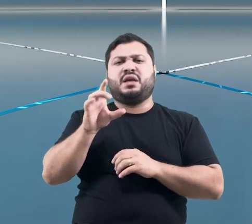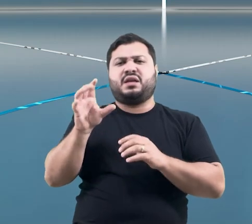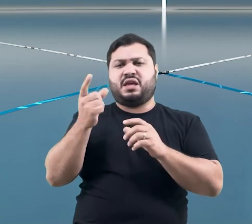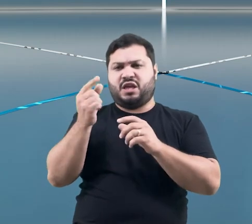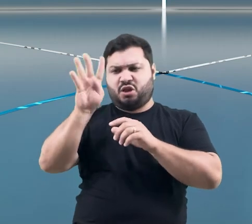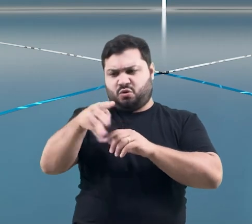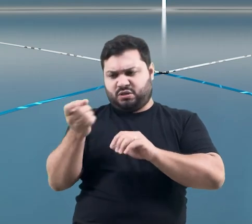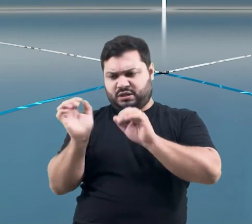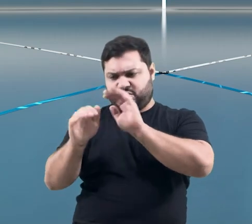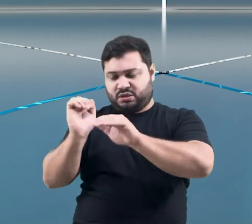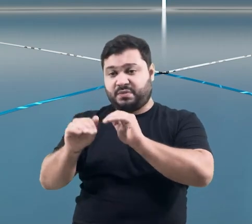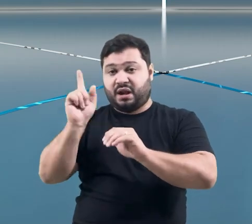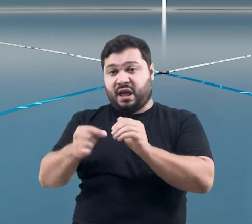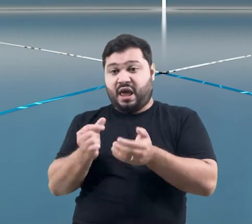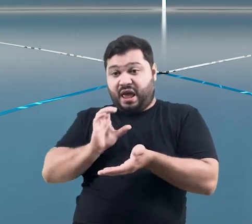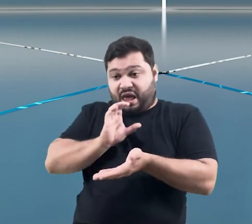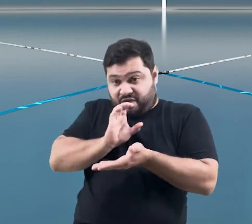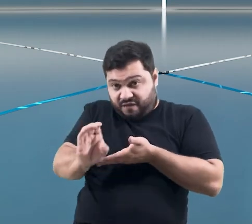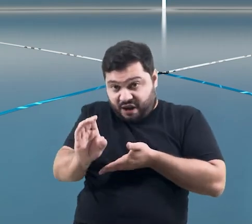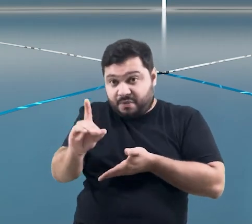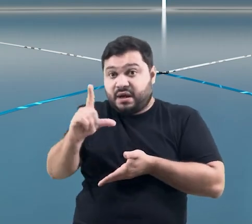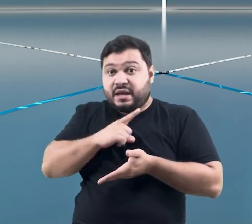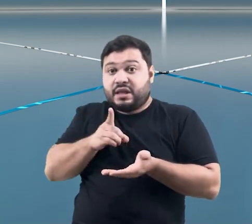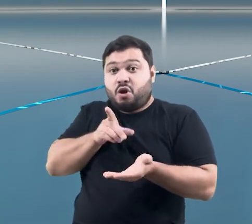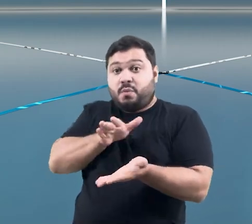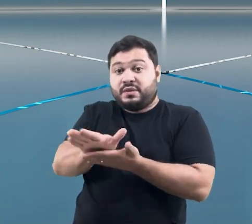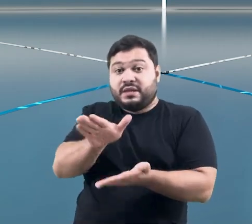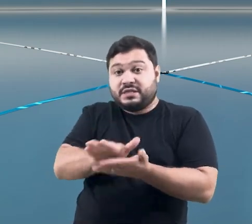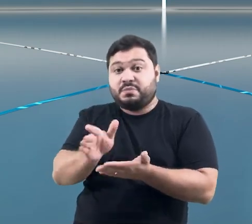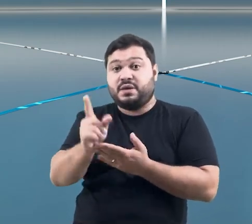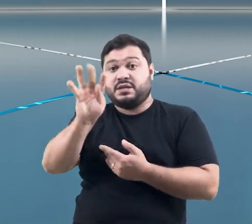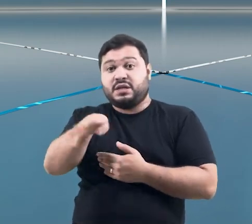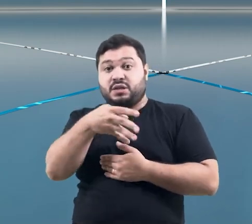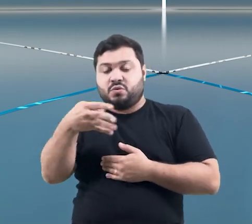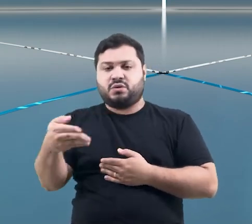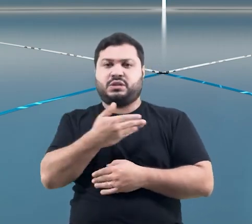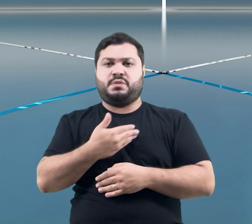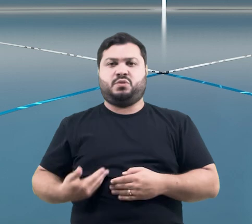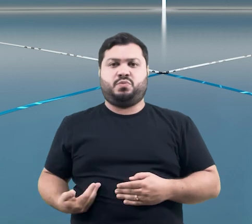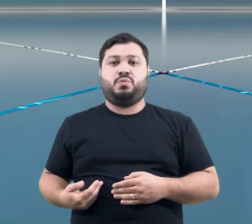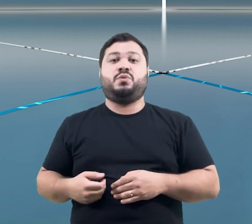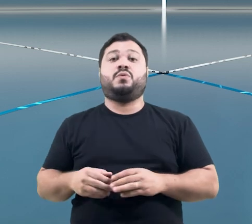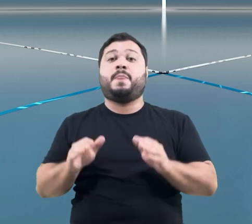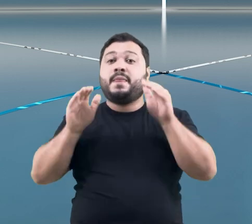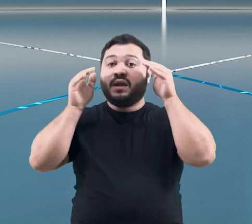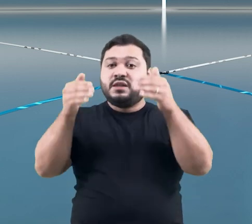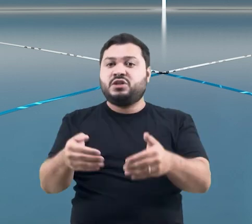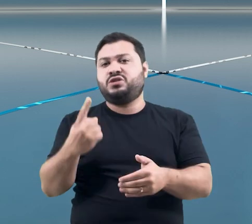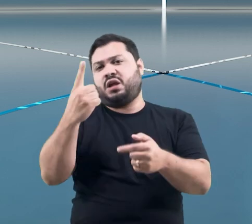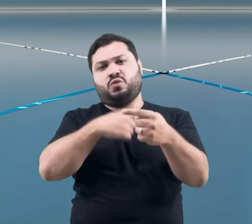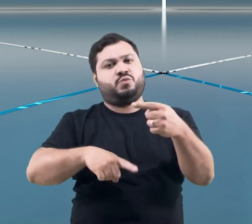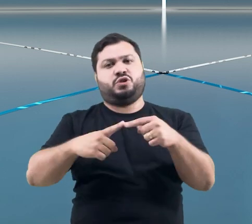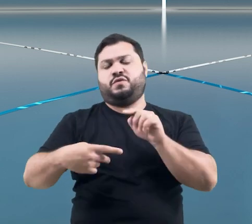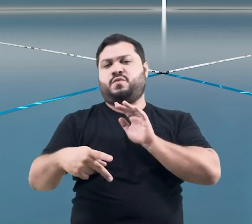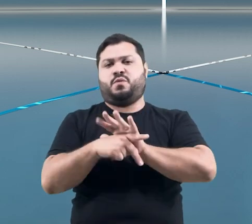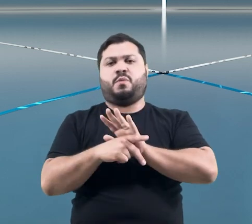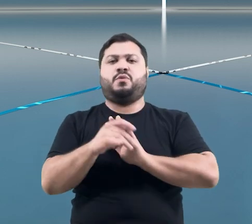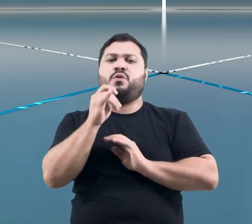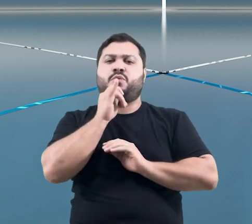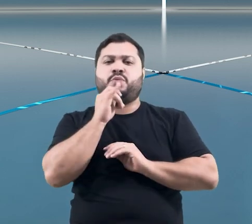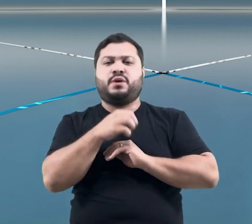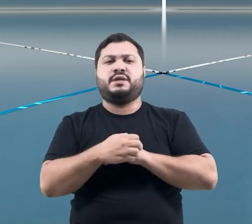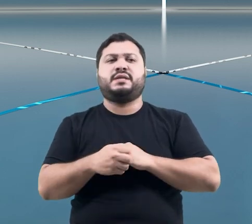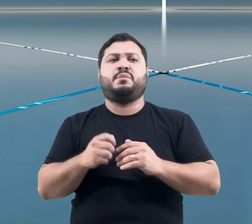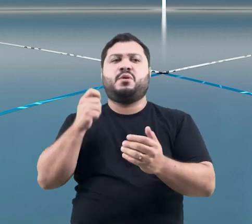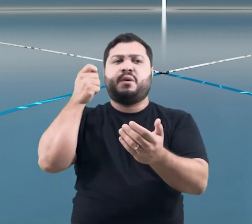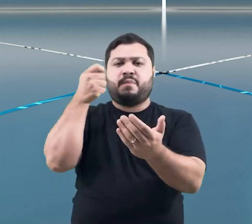sabe o que é dotação orçamentária? É uma verba prevista como despesa em um orçamento público e destinada a um fim